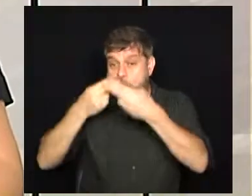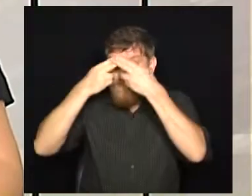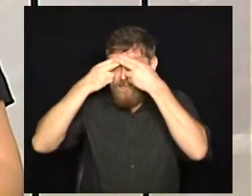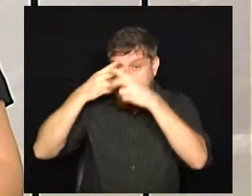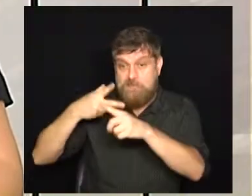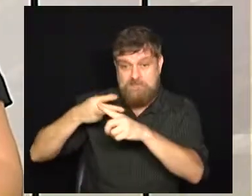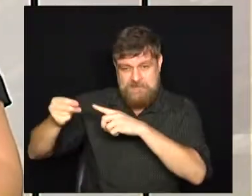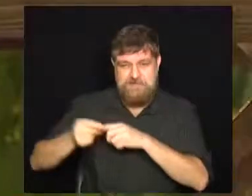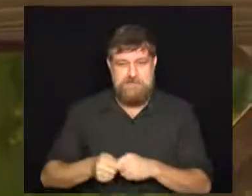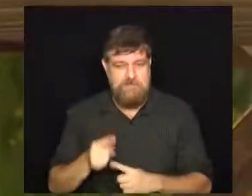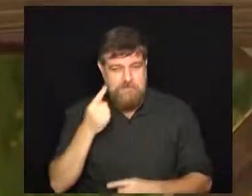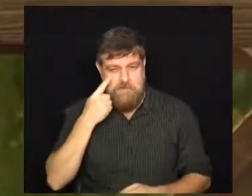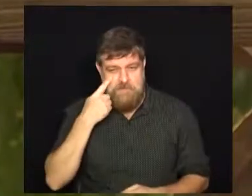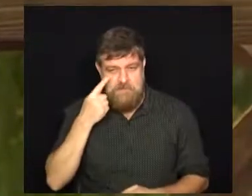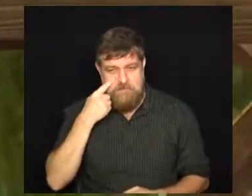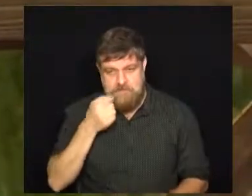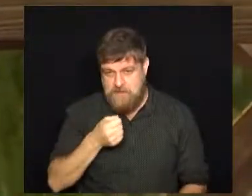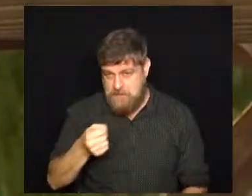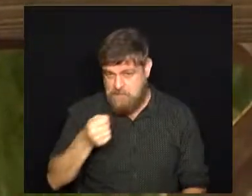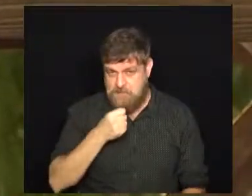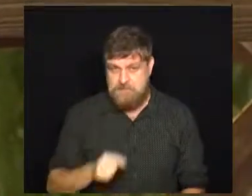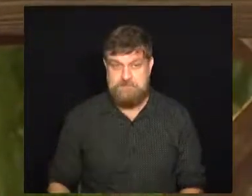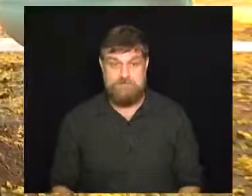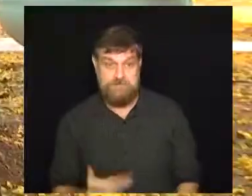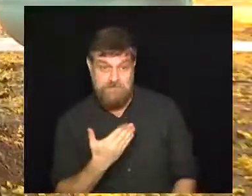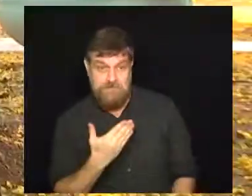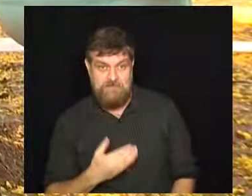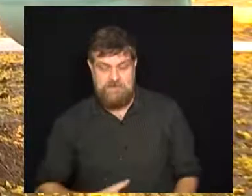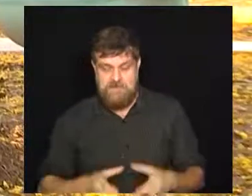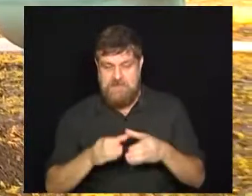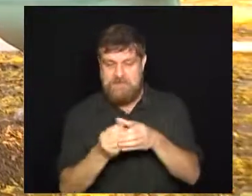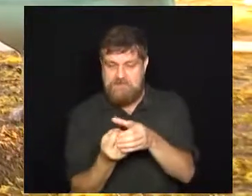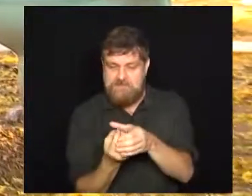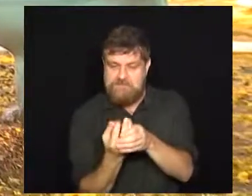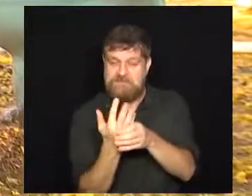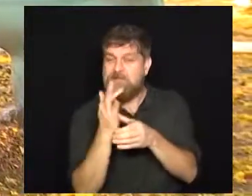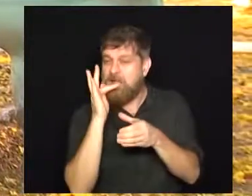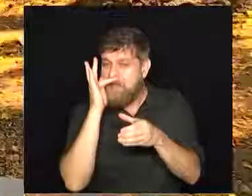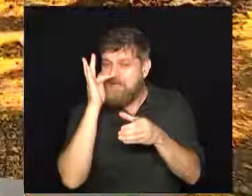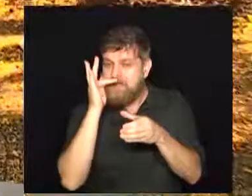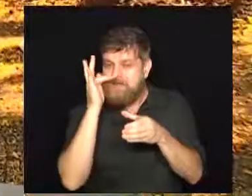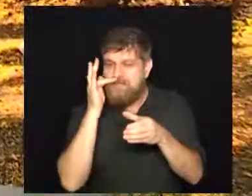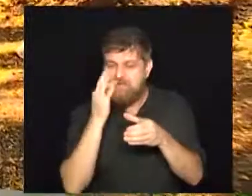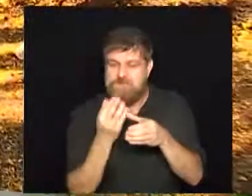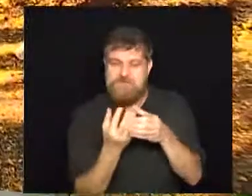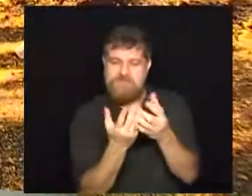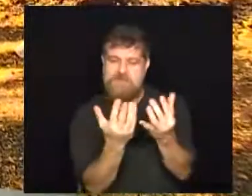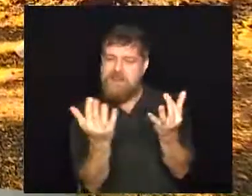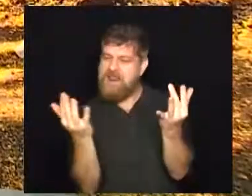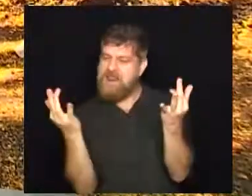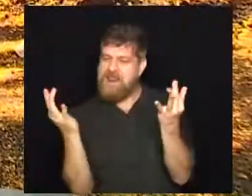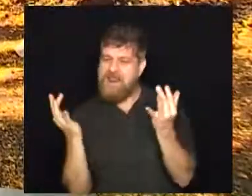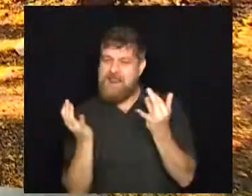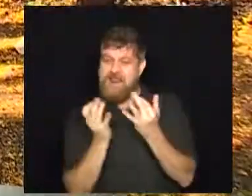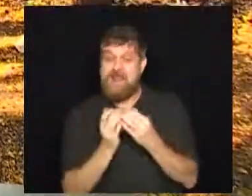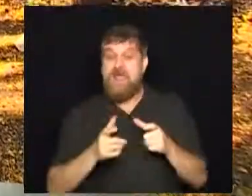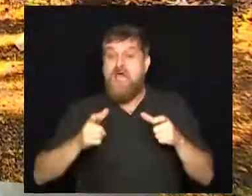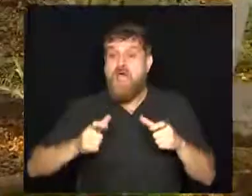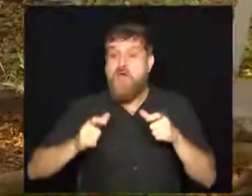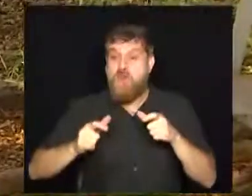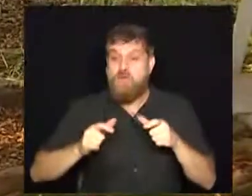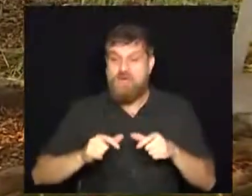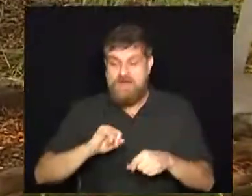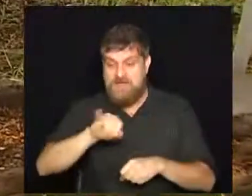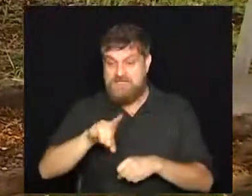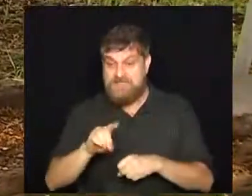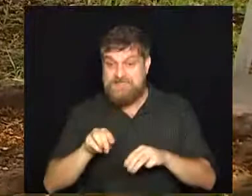Andréia Marques. Os vasos coloridos e as flores dão as boas-vindas para quem chega ao Jardim São Marcos.